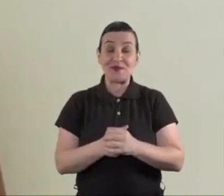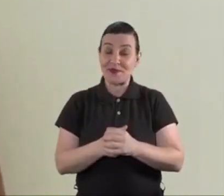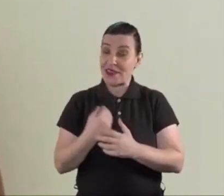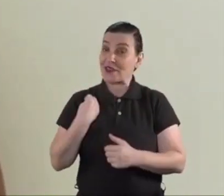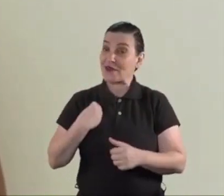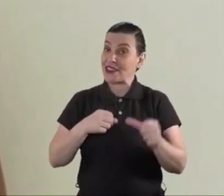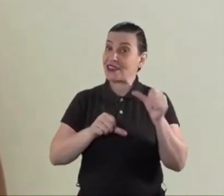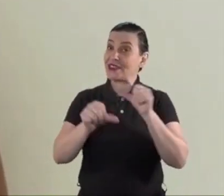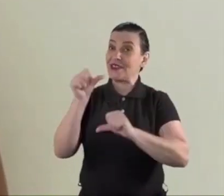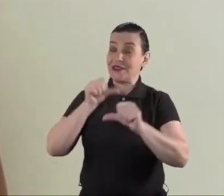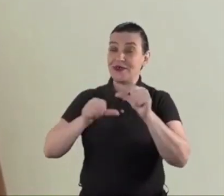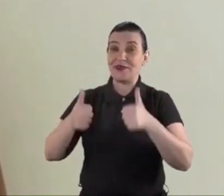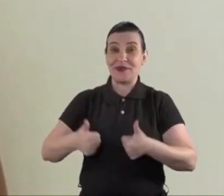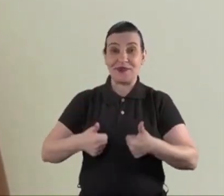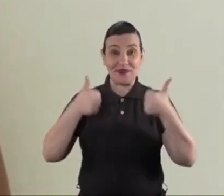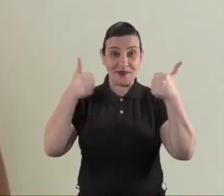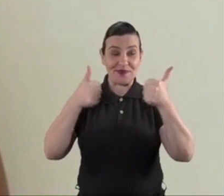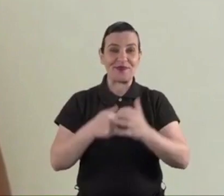muito na minha vida para melhor.